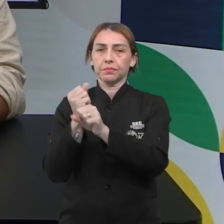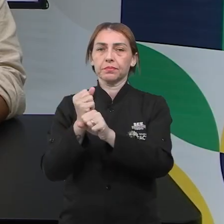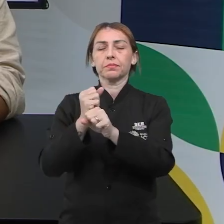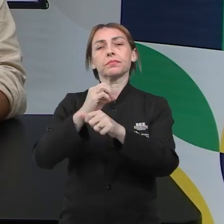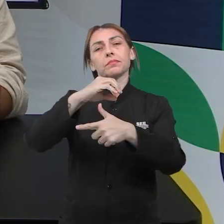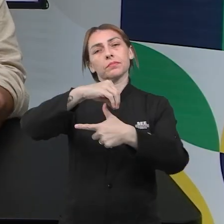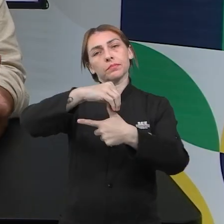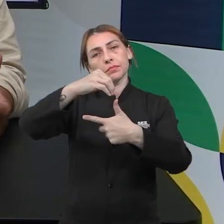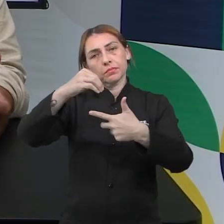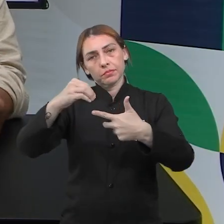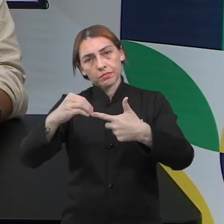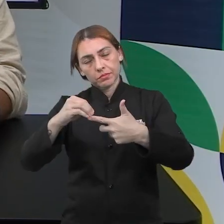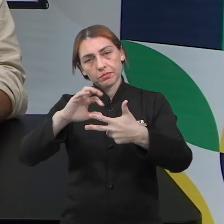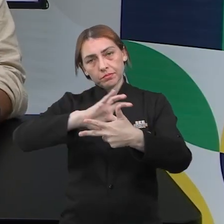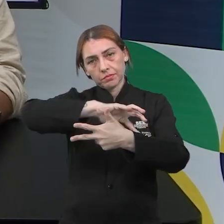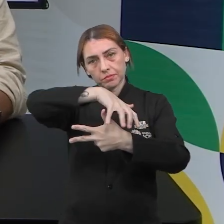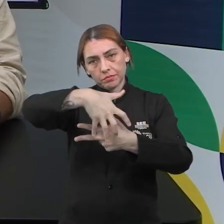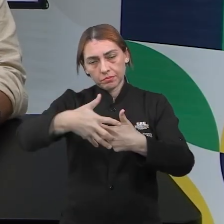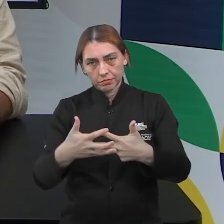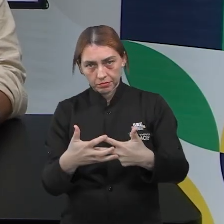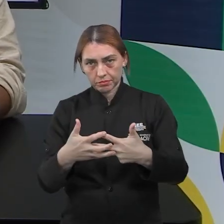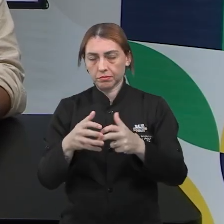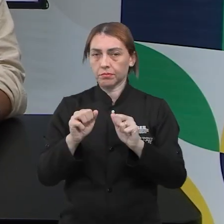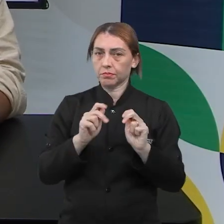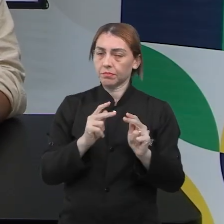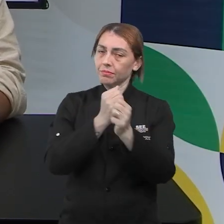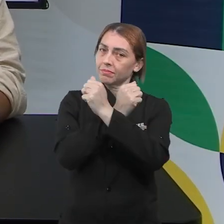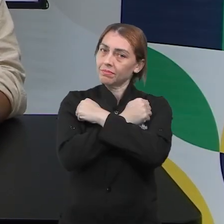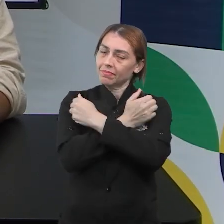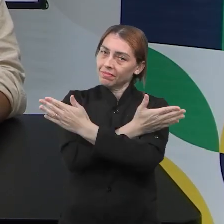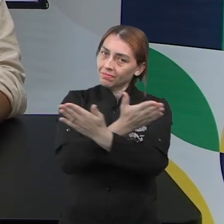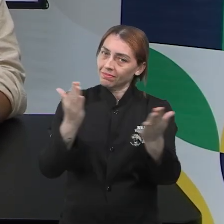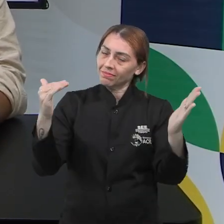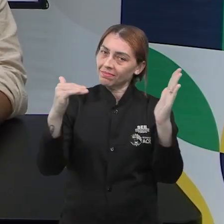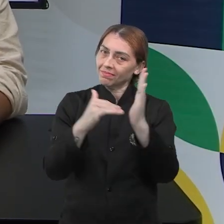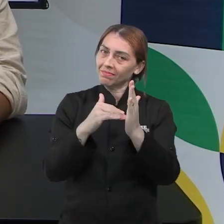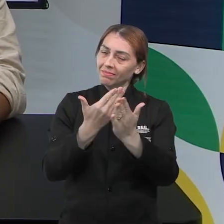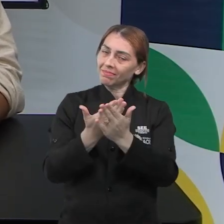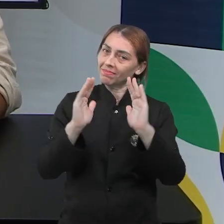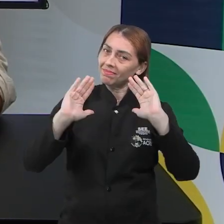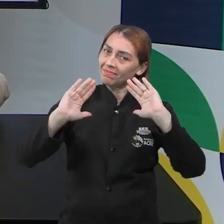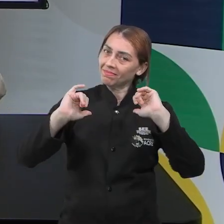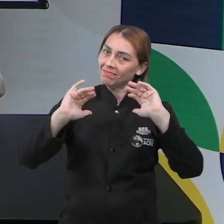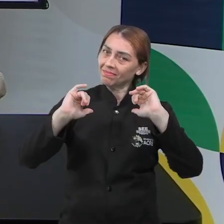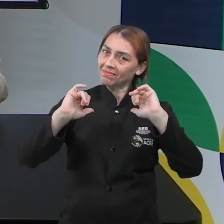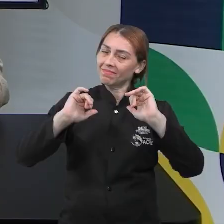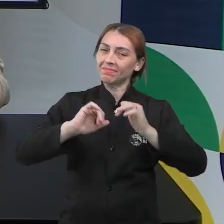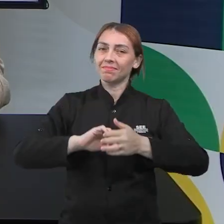geometria, envolvendo cilindros e esfera, tá bom? Um abraço a todos e até a próxima. Tchau!